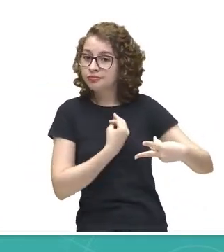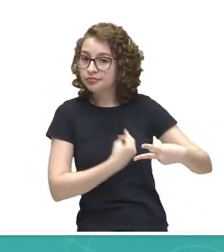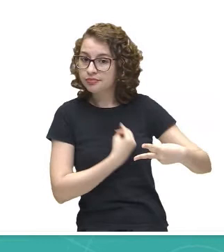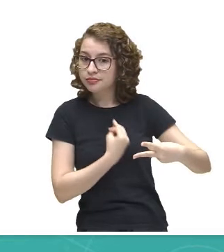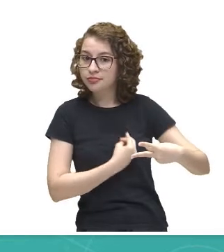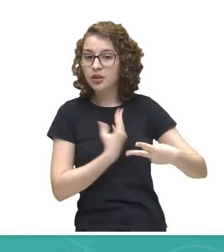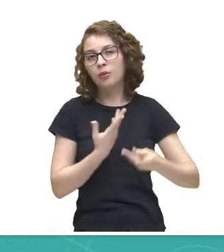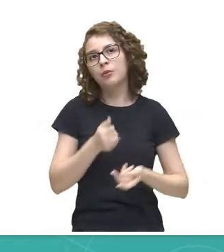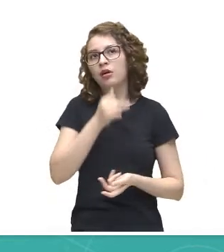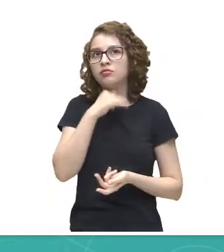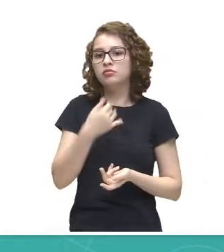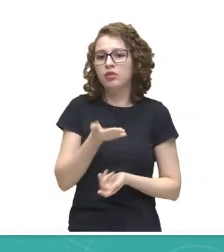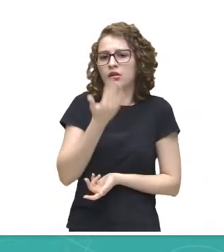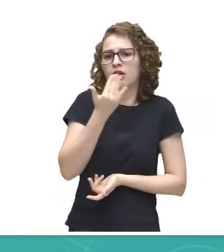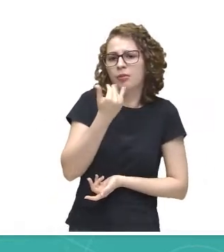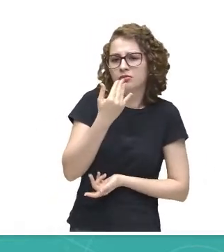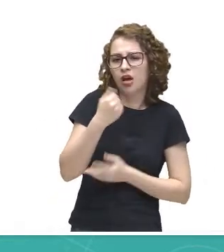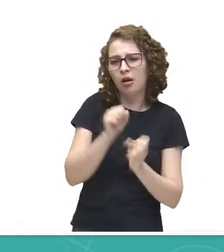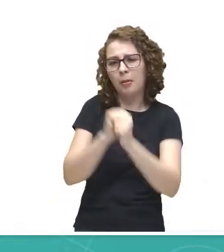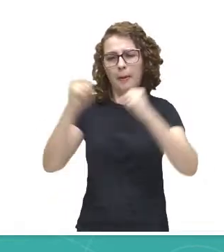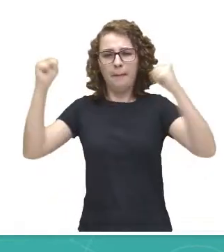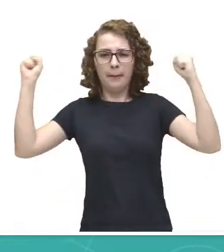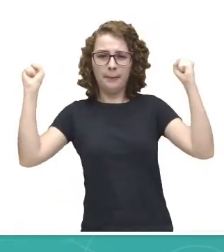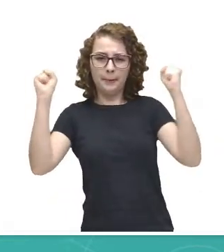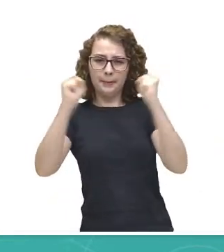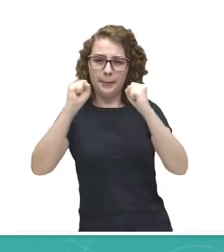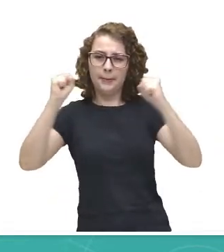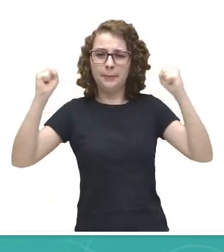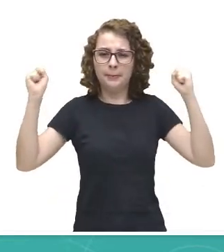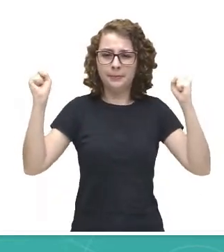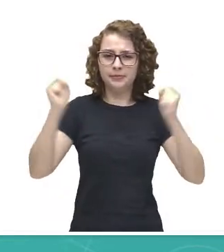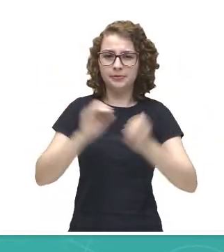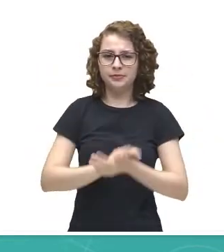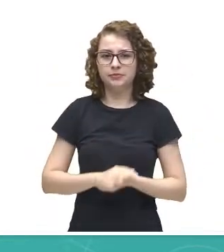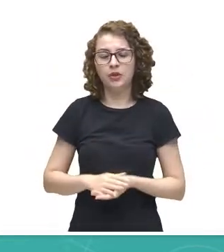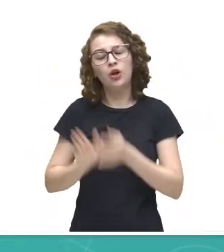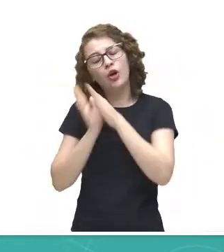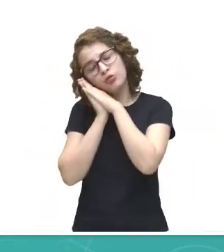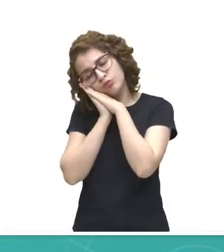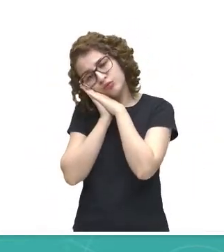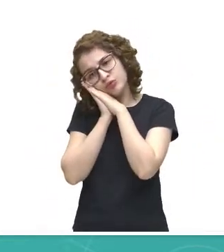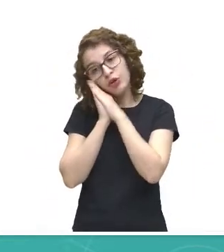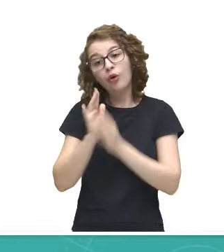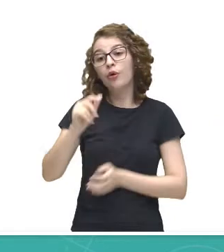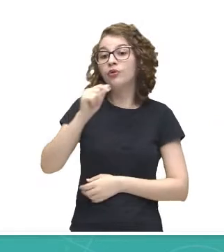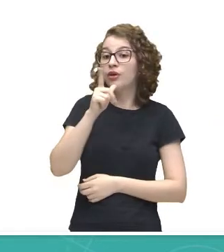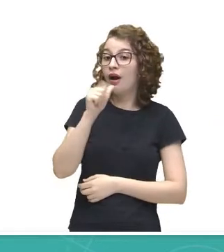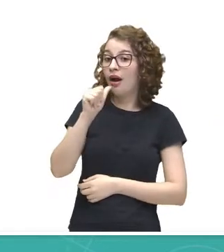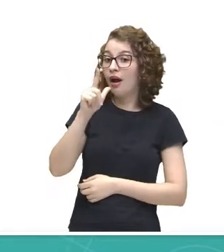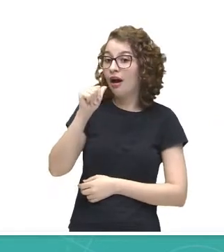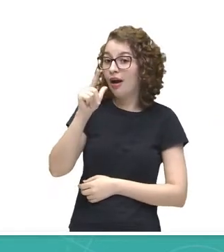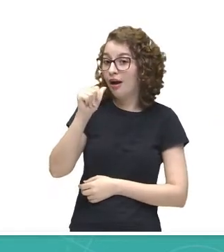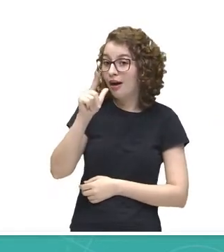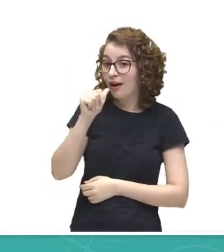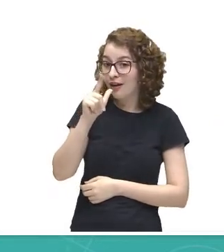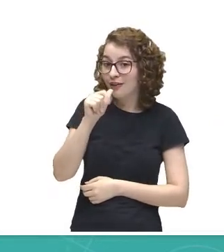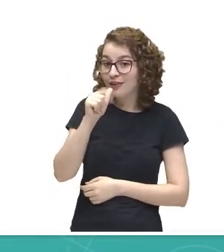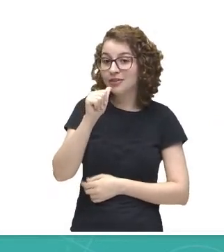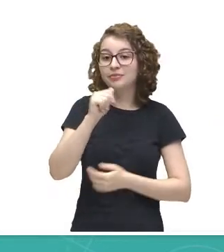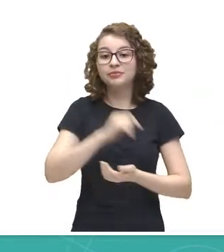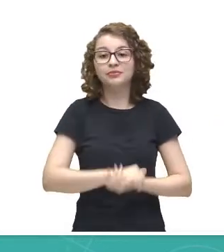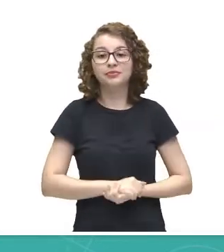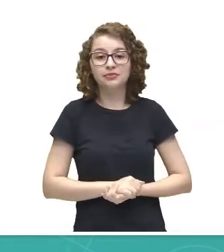à alimentação, exercício físico, o sono, a hidratação, dentre outros, e